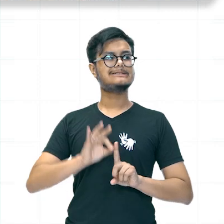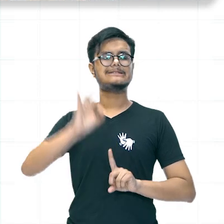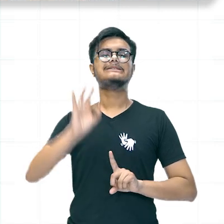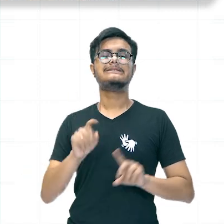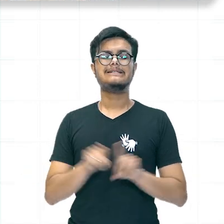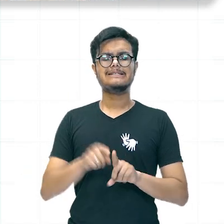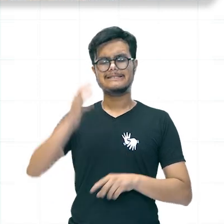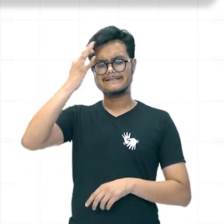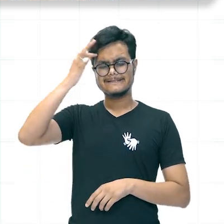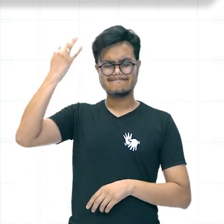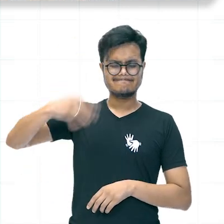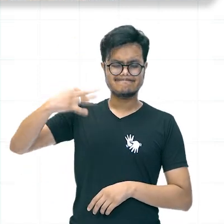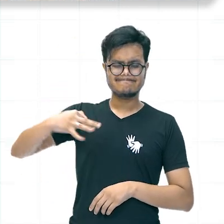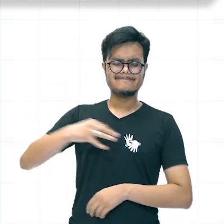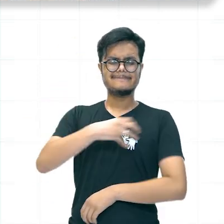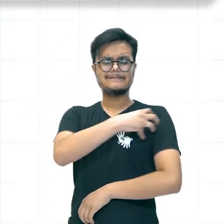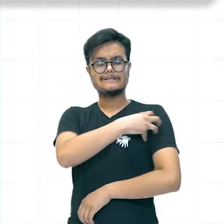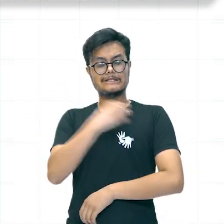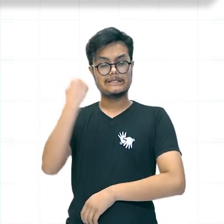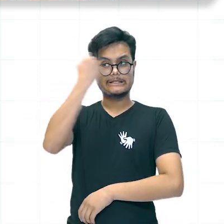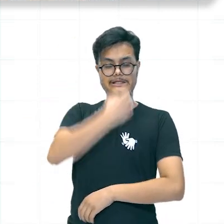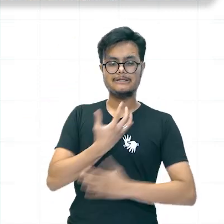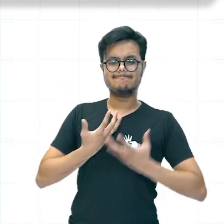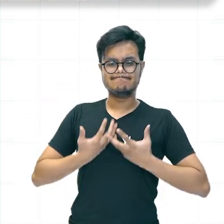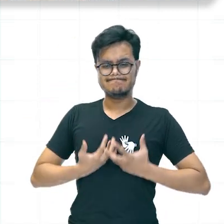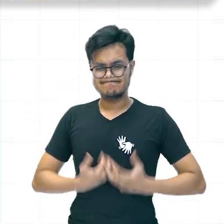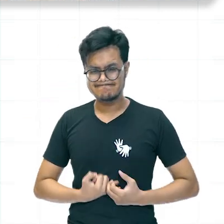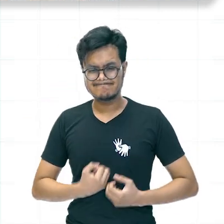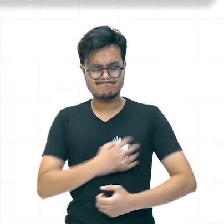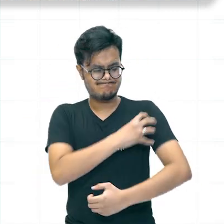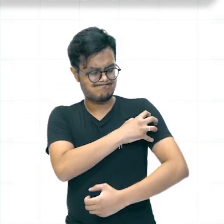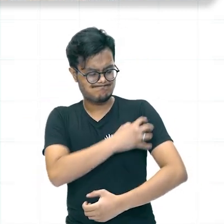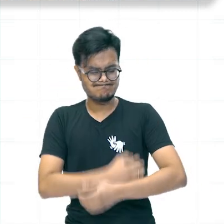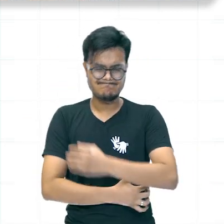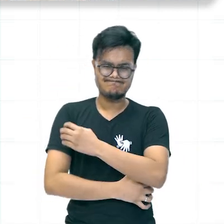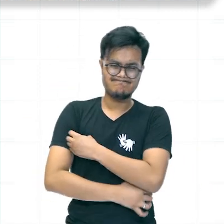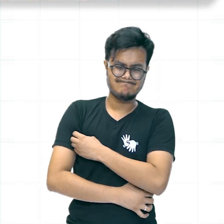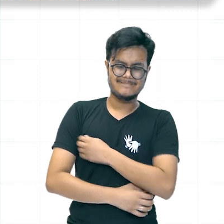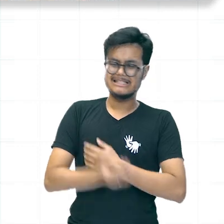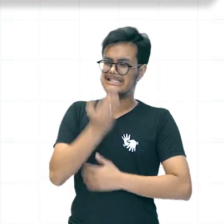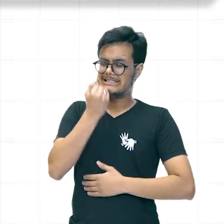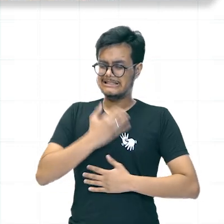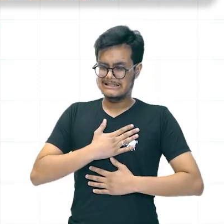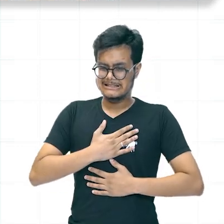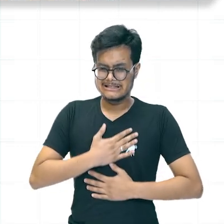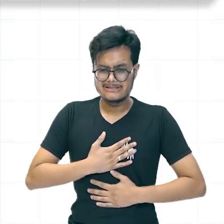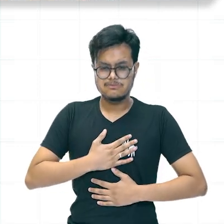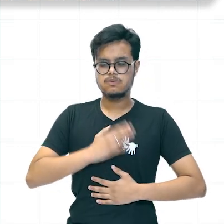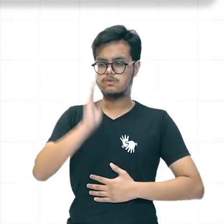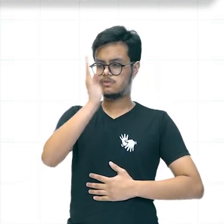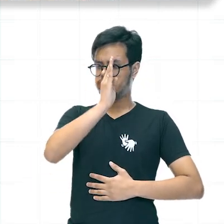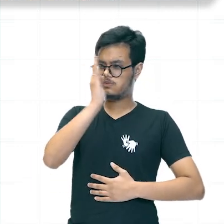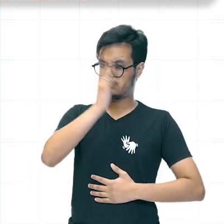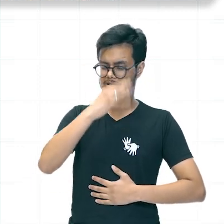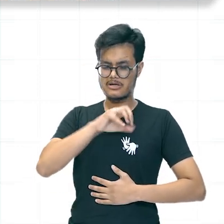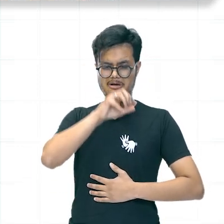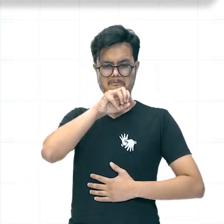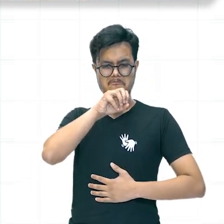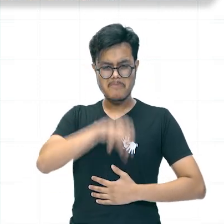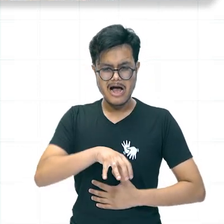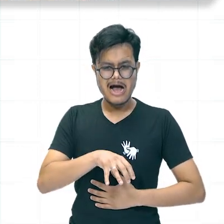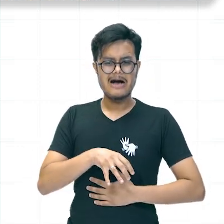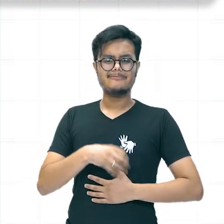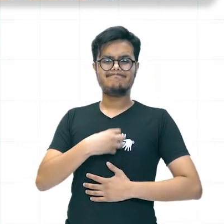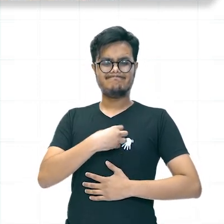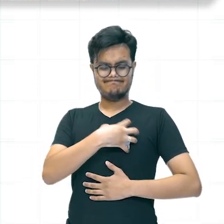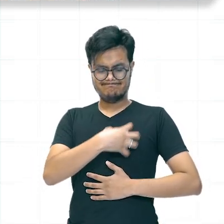alta, dor de cabeça e nos olhos, cansaço e dores musculares e ósseas, falta de apetite, náuseas, vômitos, erupções na